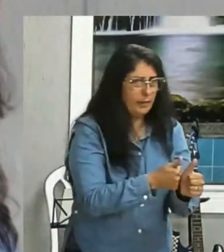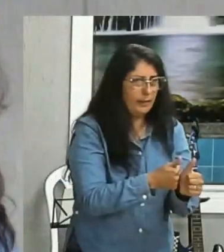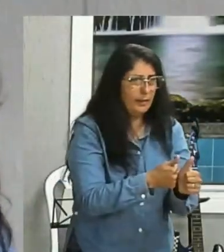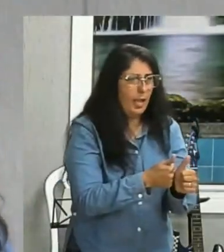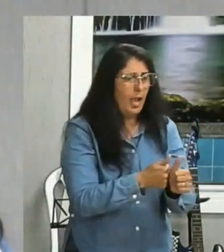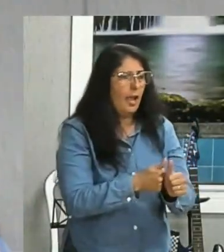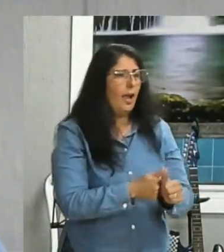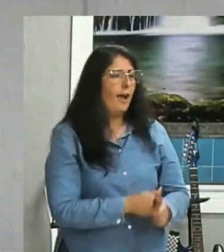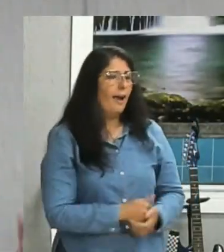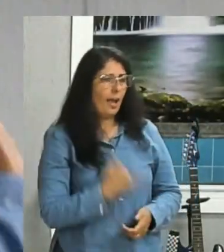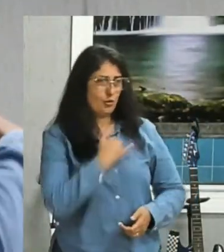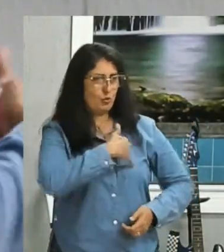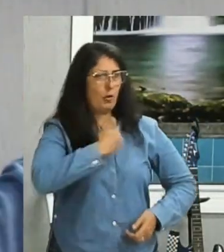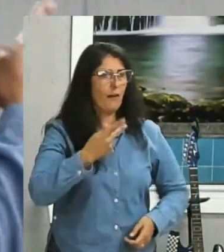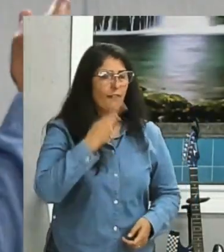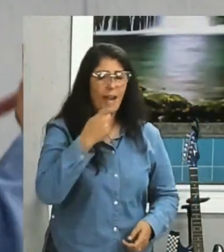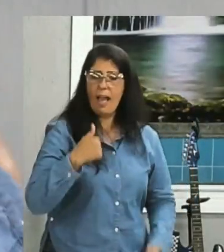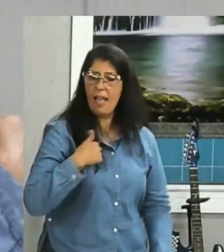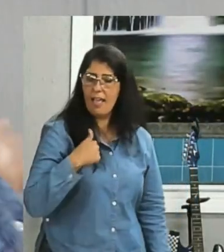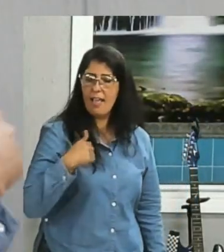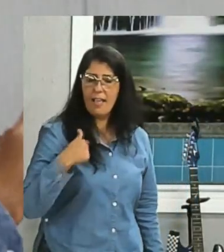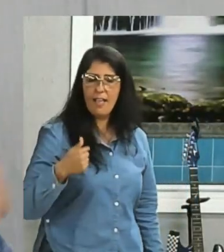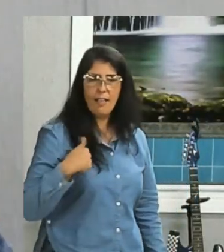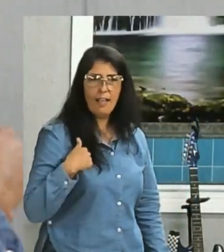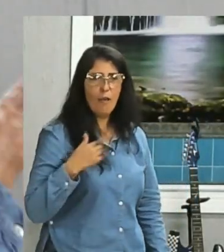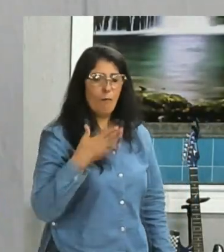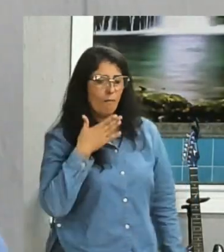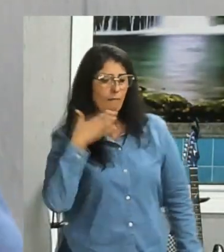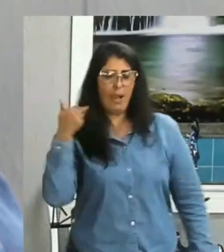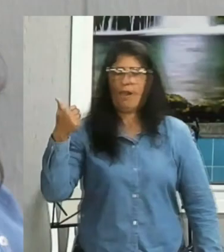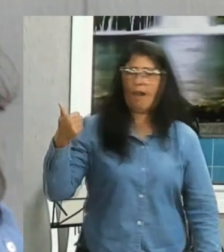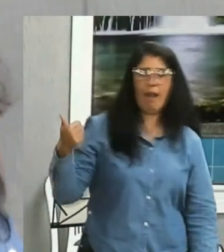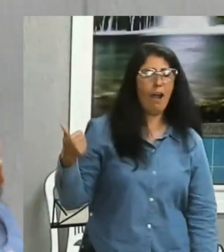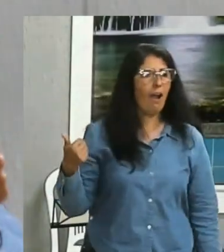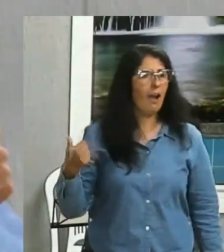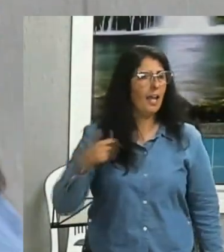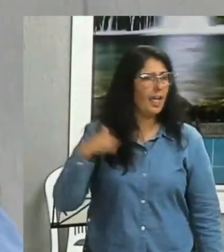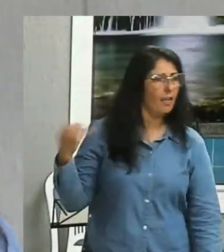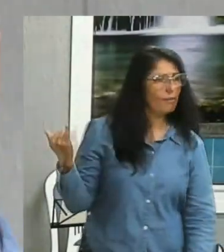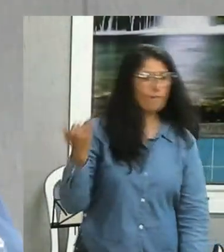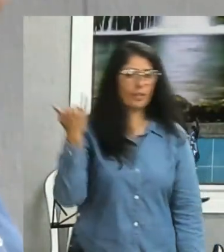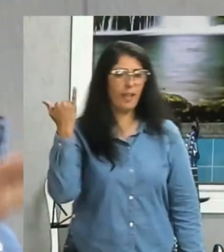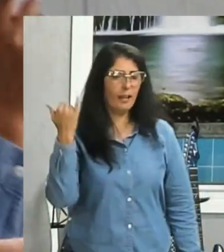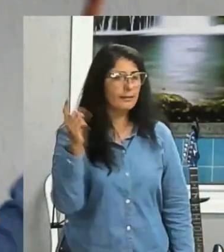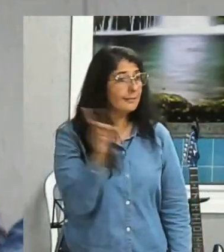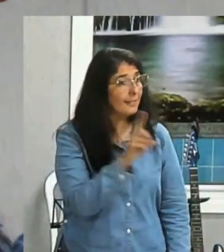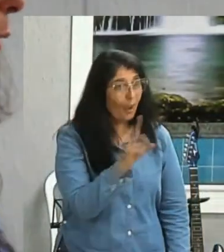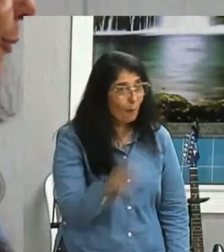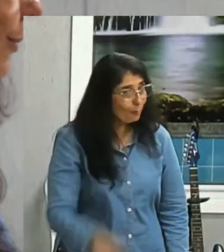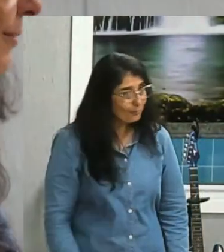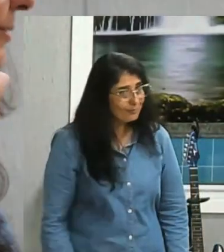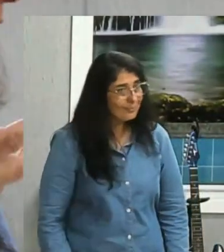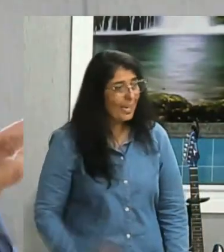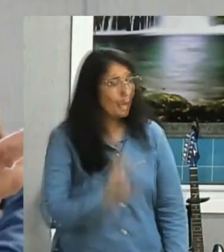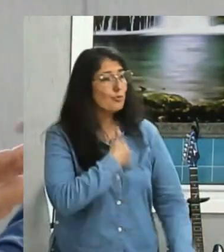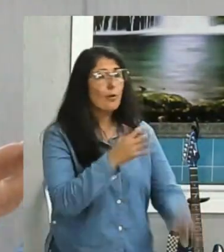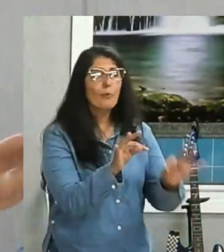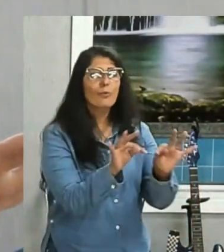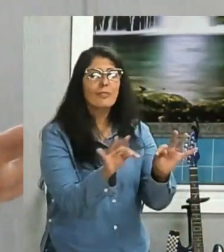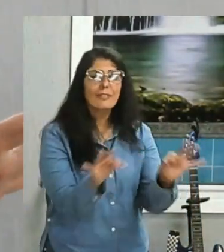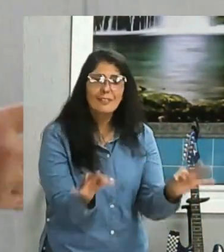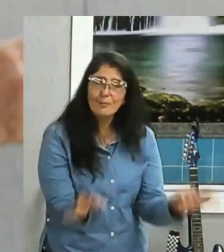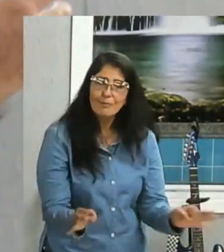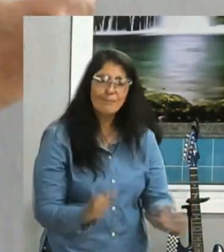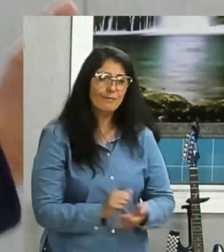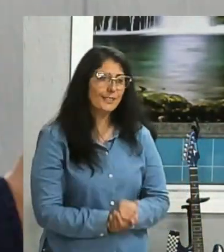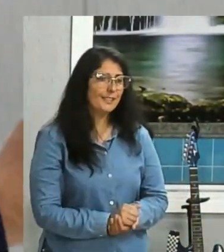cara. Eu sou autoridade. É isso. Ele se apresenta assim. Olha como que ele se apresenta para a igreja,